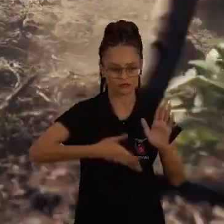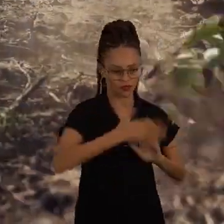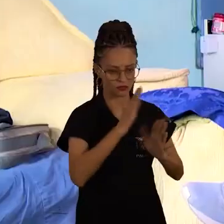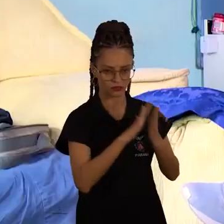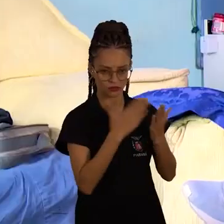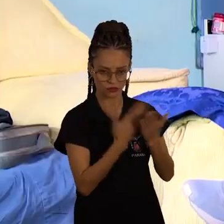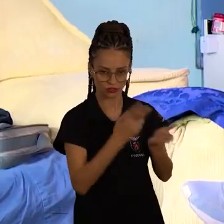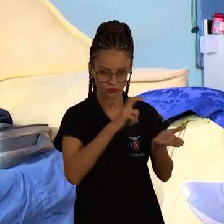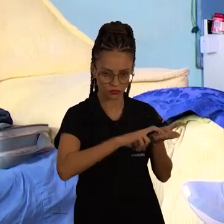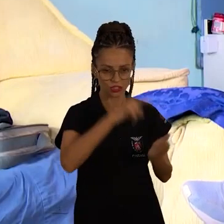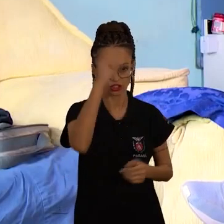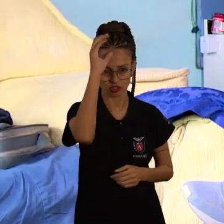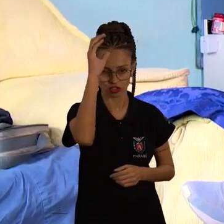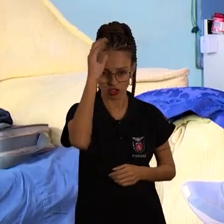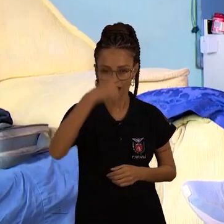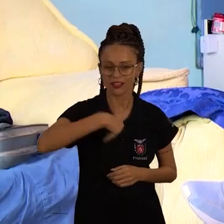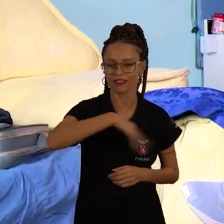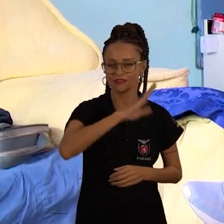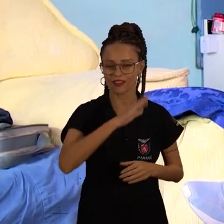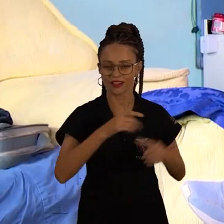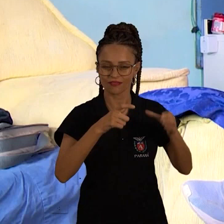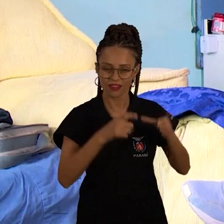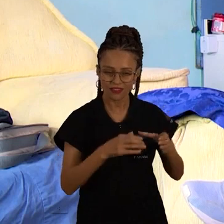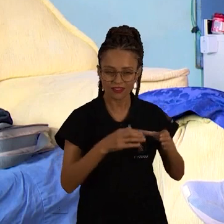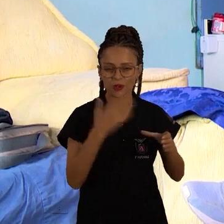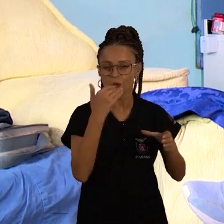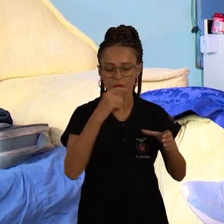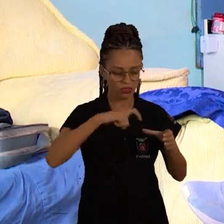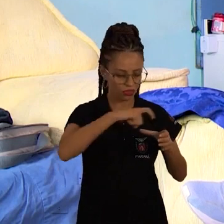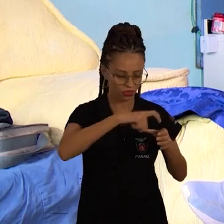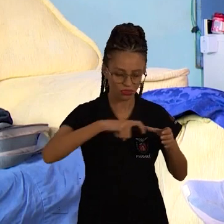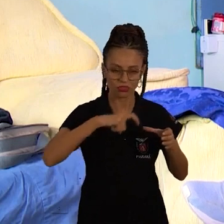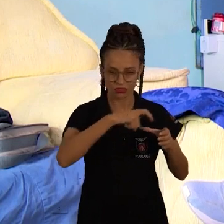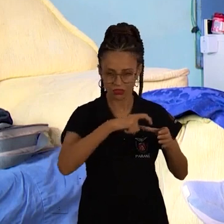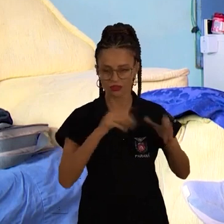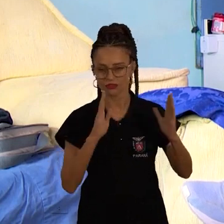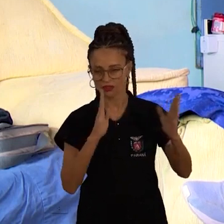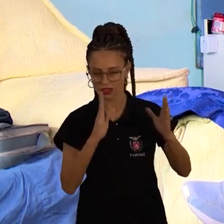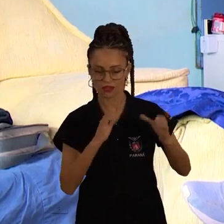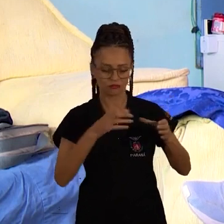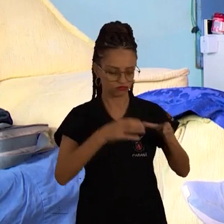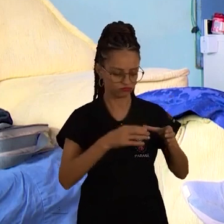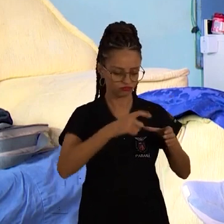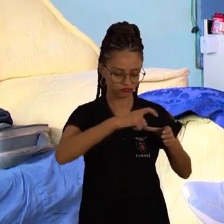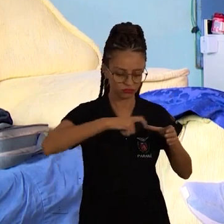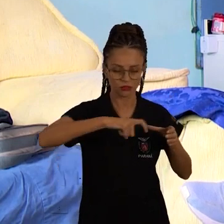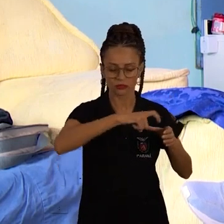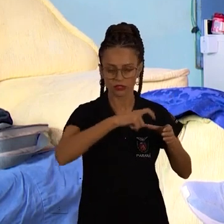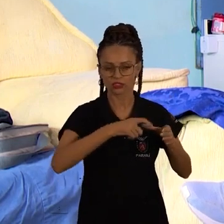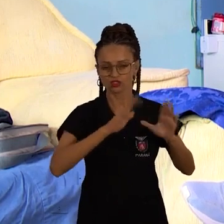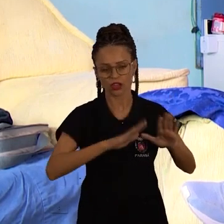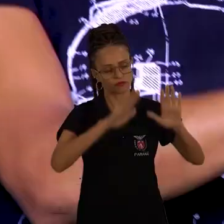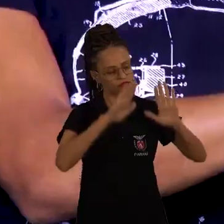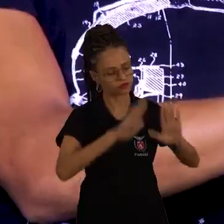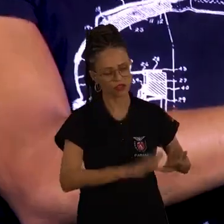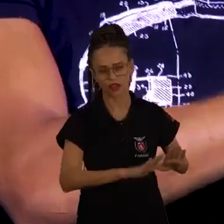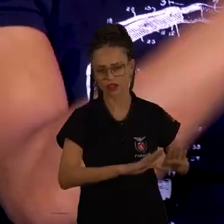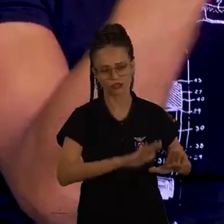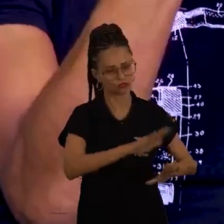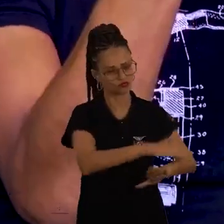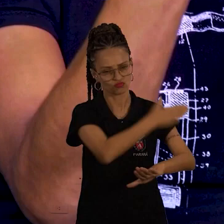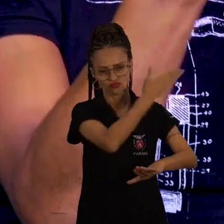manhã e minha tia já levava a marmita, na época, que eram, né, as marmitas, assim, e a gente já ficava